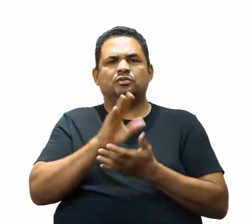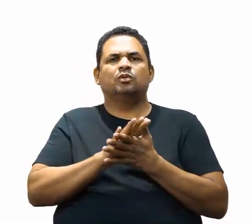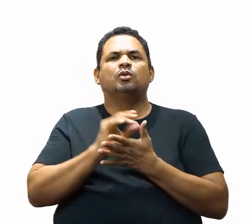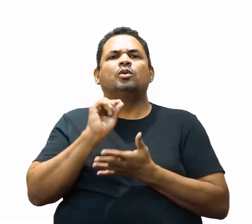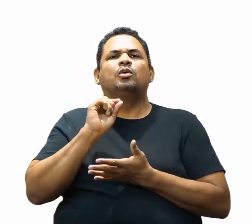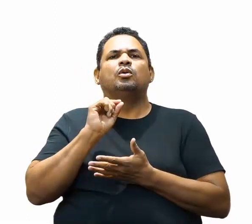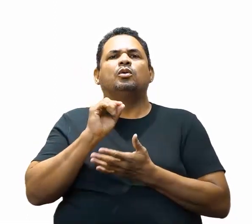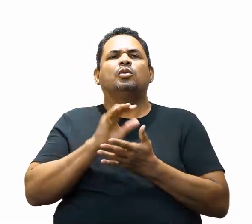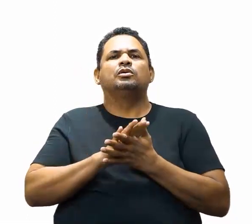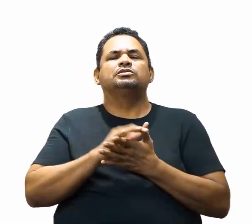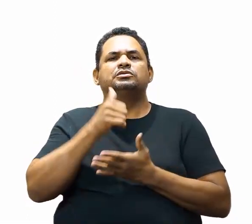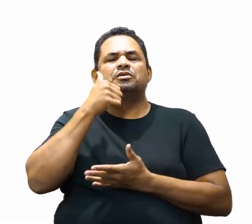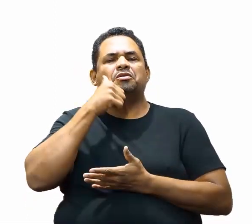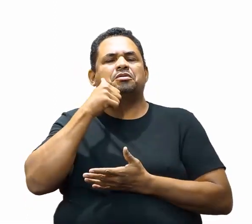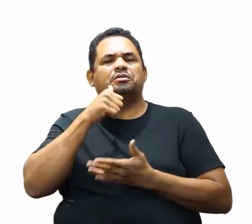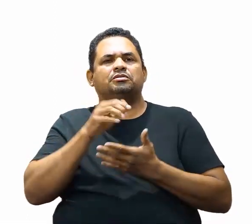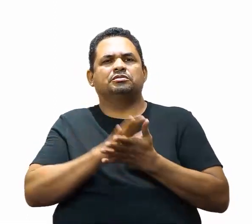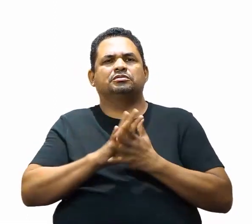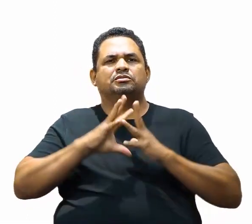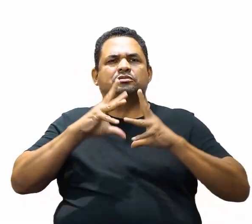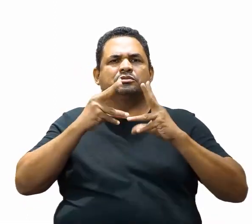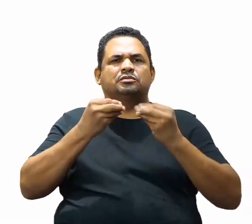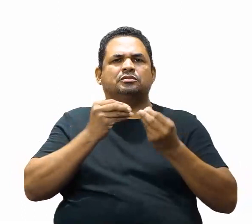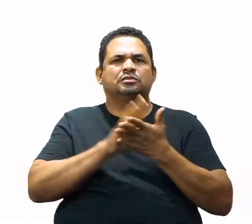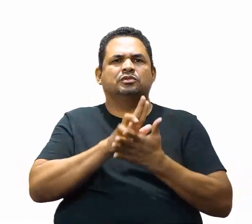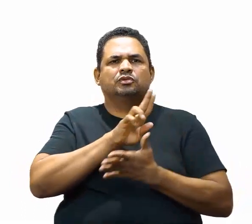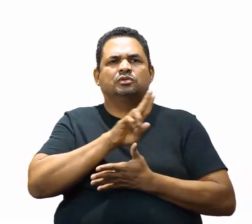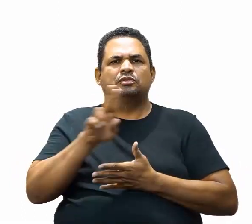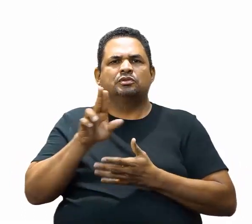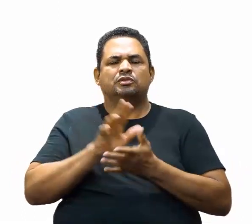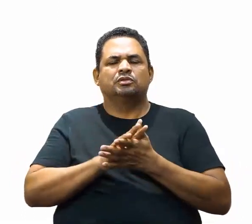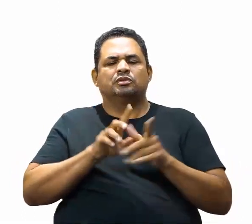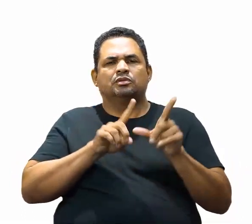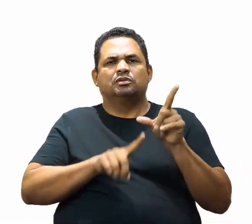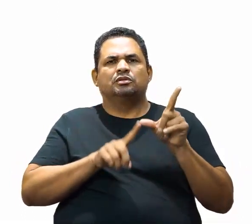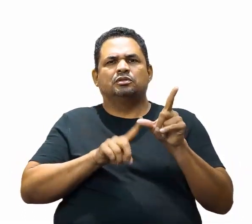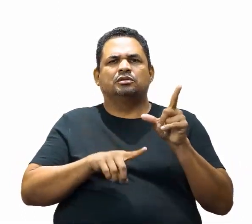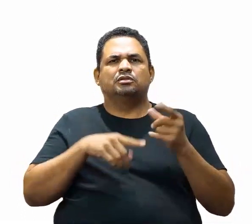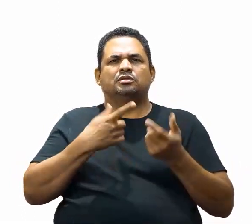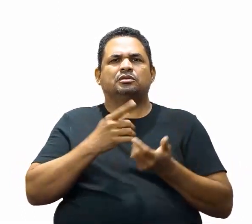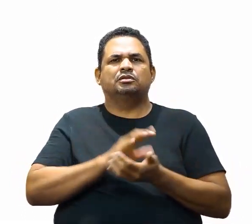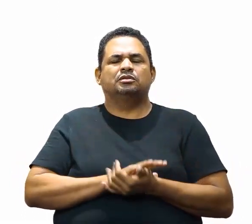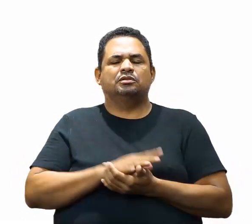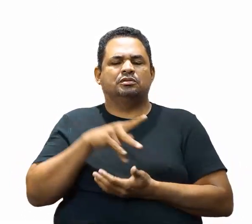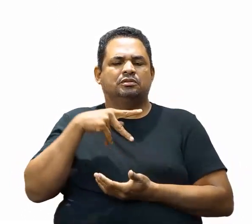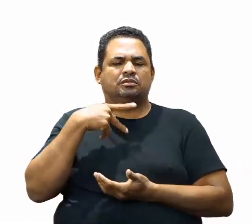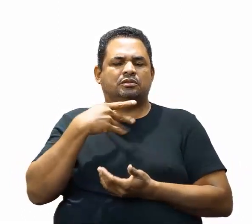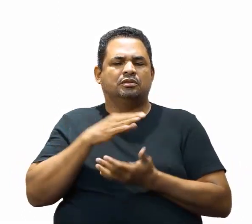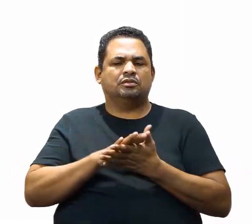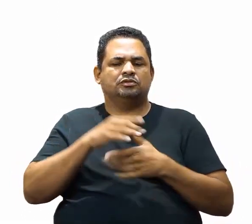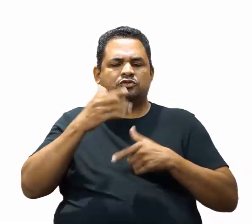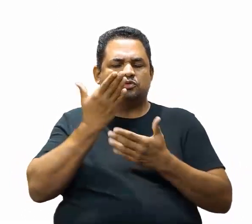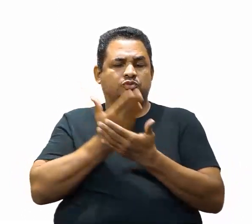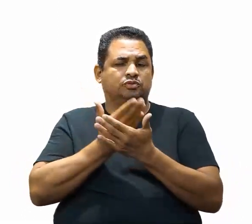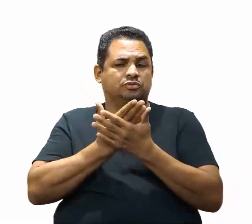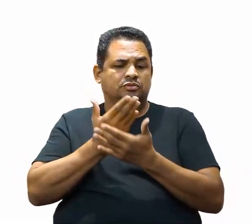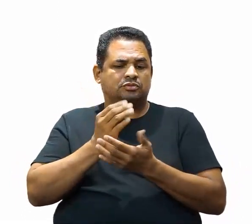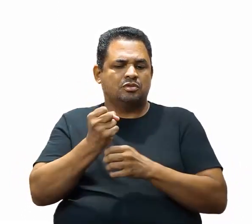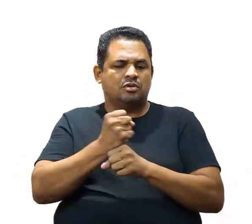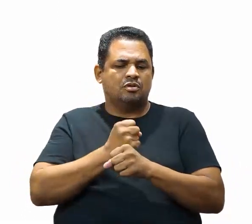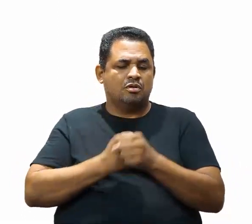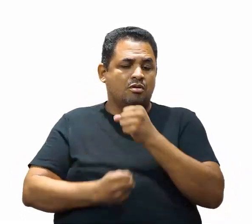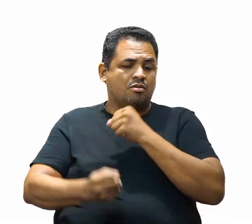são femininos? Todos os nomes das letras, lembram que a gente trabalhou isso ano passado, que as letras em língua espanhola